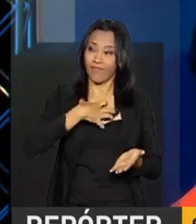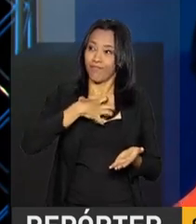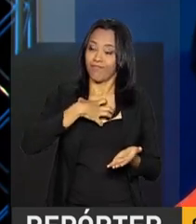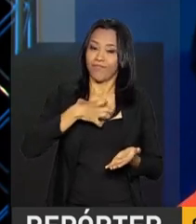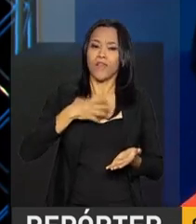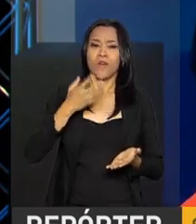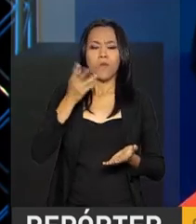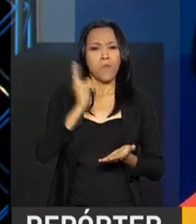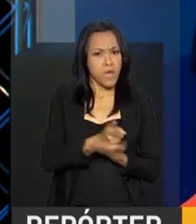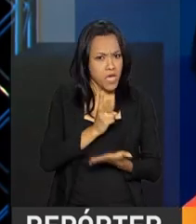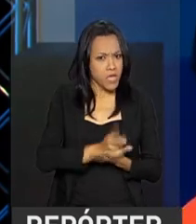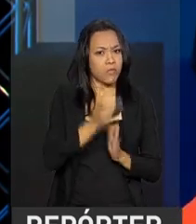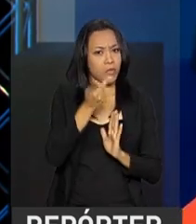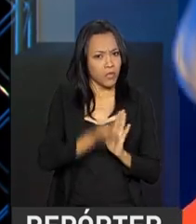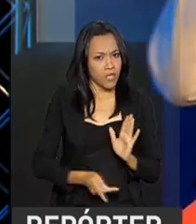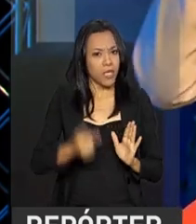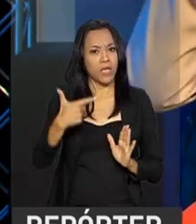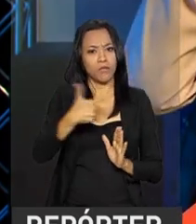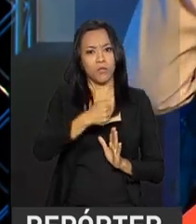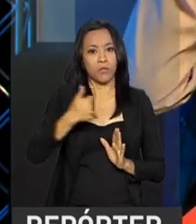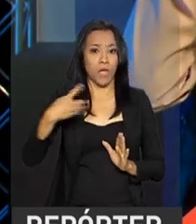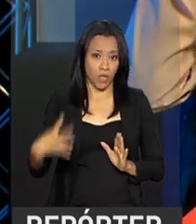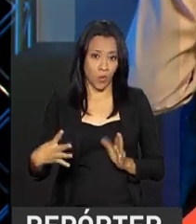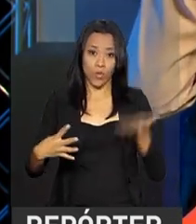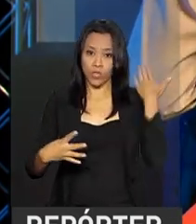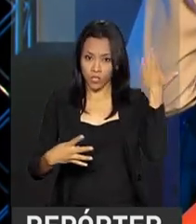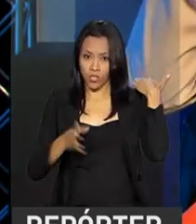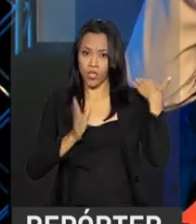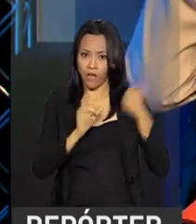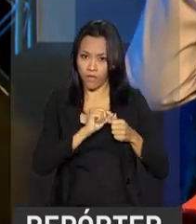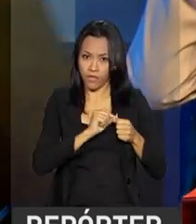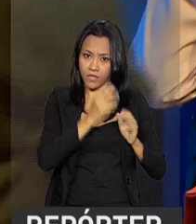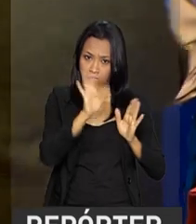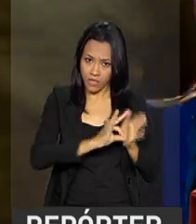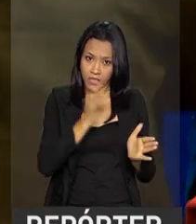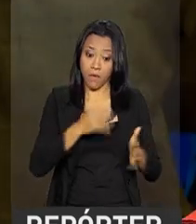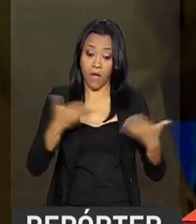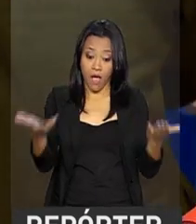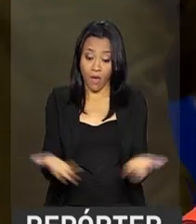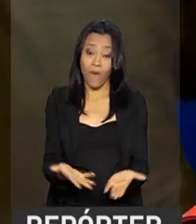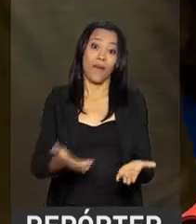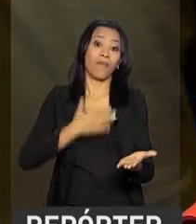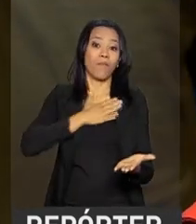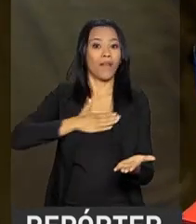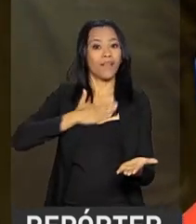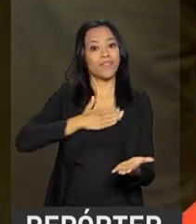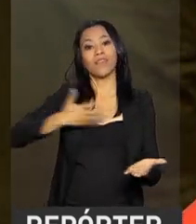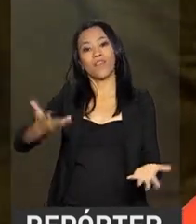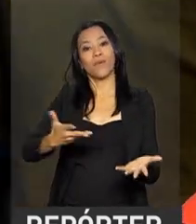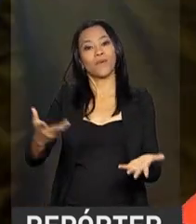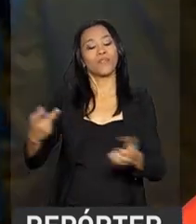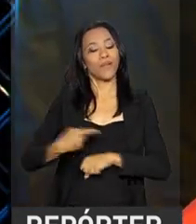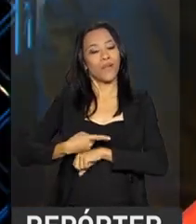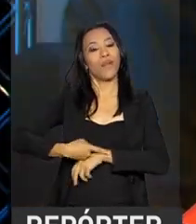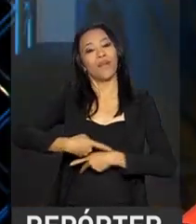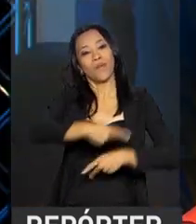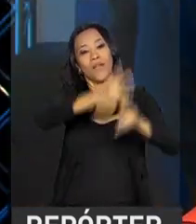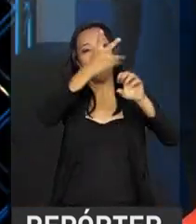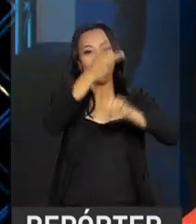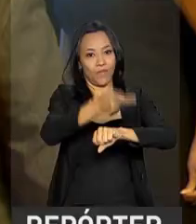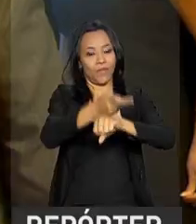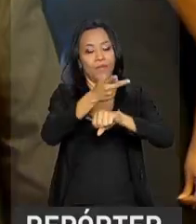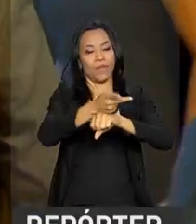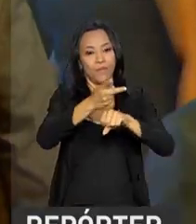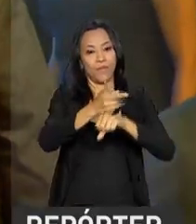em 2014, não cheguei a finalista, né, a ser sendo finalista. E agora é com enorme prazer que eu levo esse troféu para o